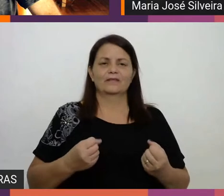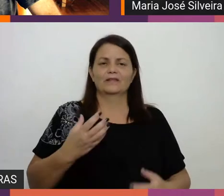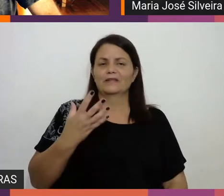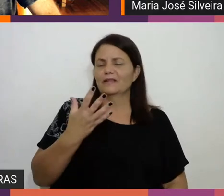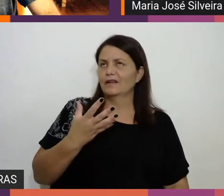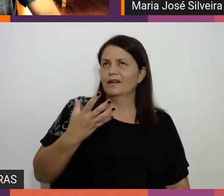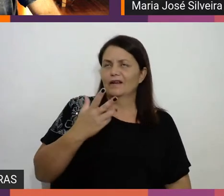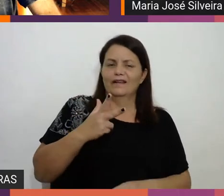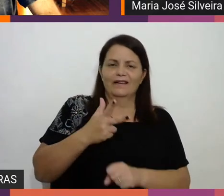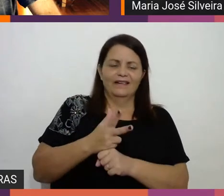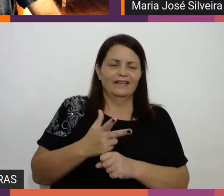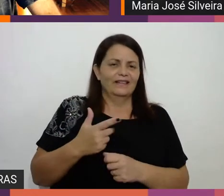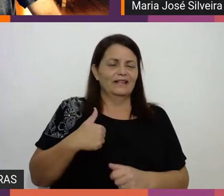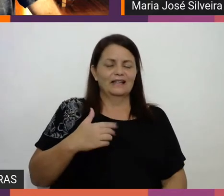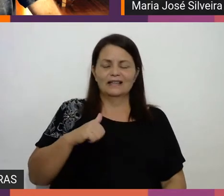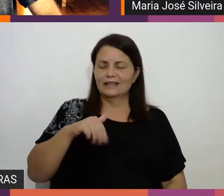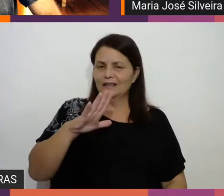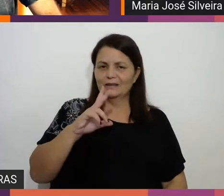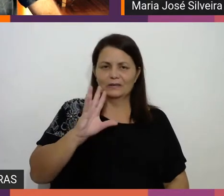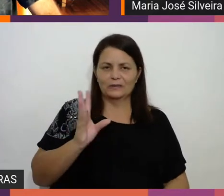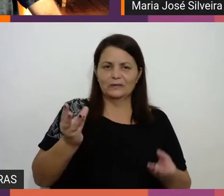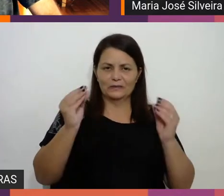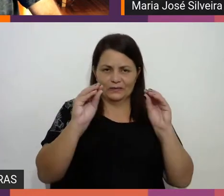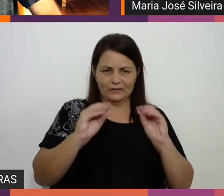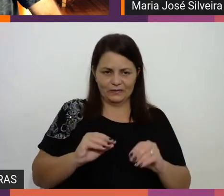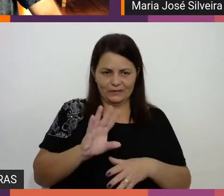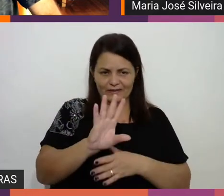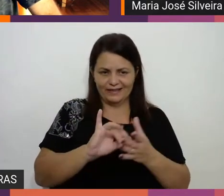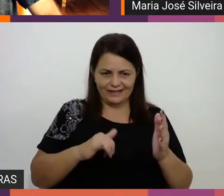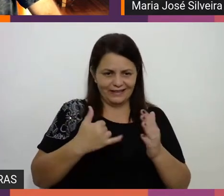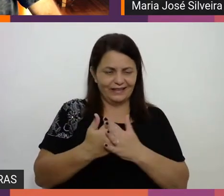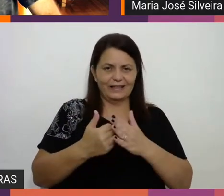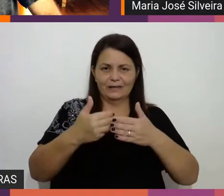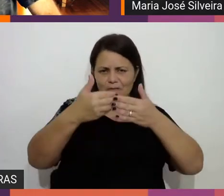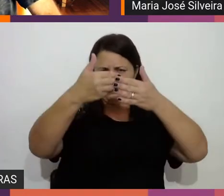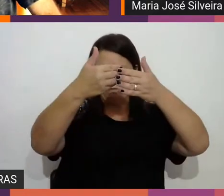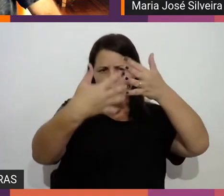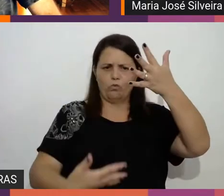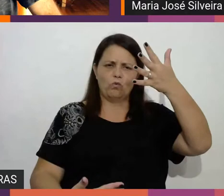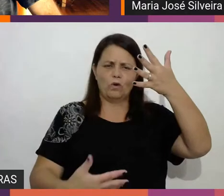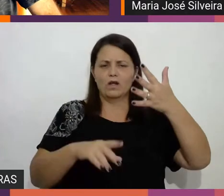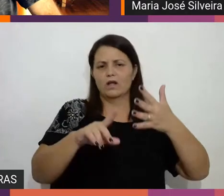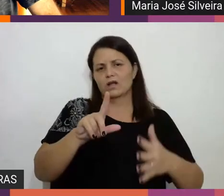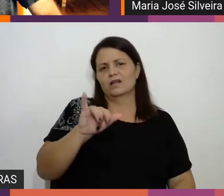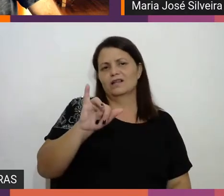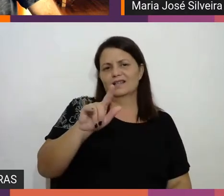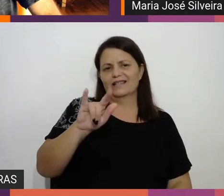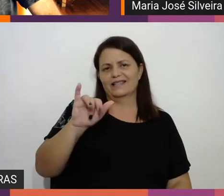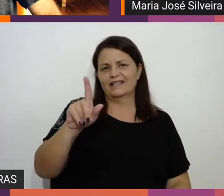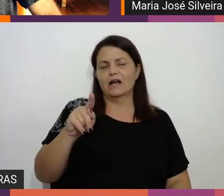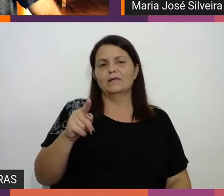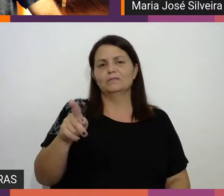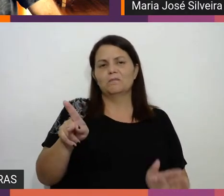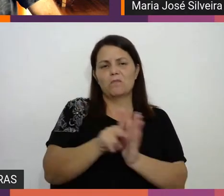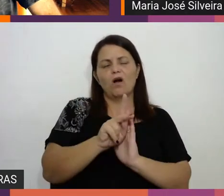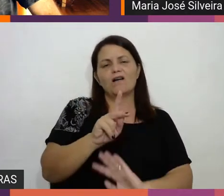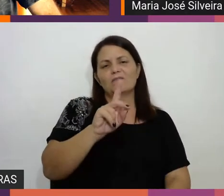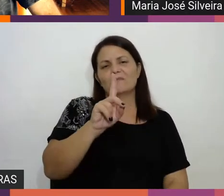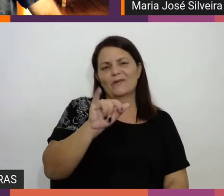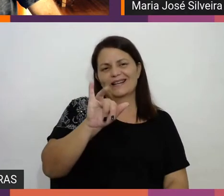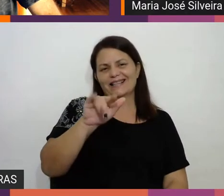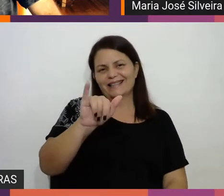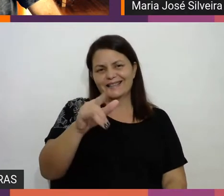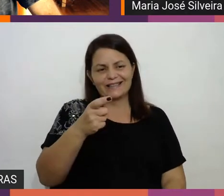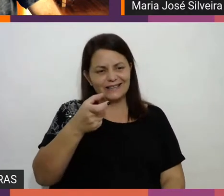vídeo e ele é um dos vídeos que tá no nosso canal no YouTube tem uma playlist lá Ninja por Ninja então que a gente vai curioso